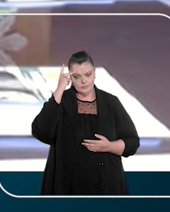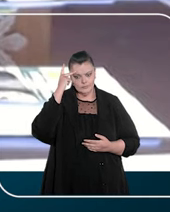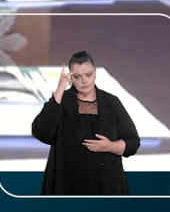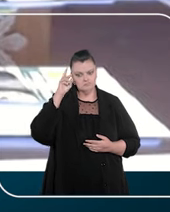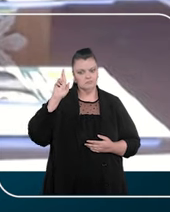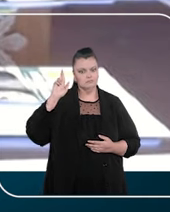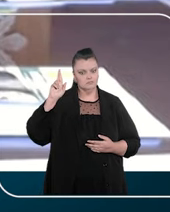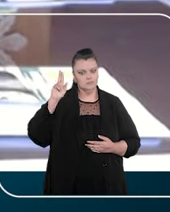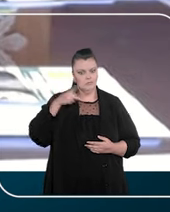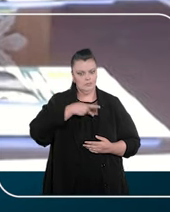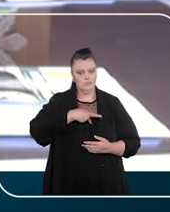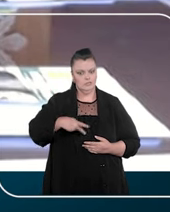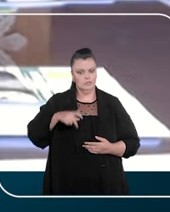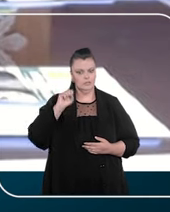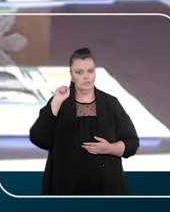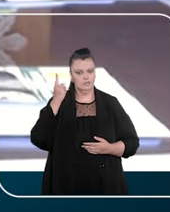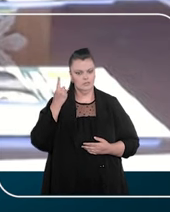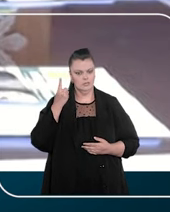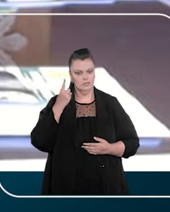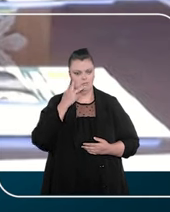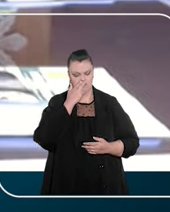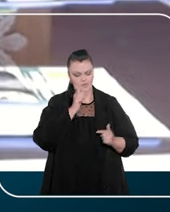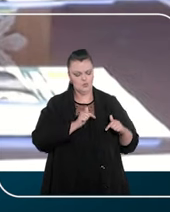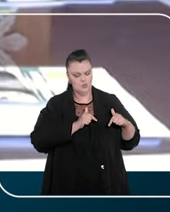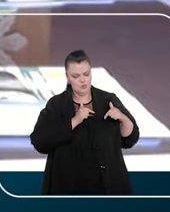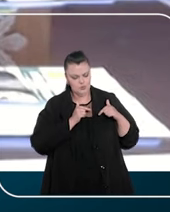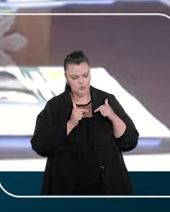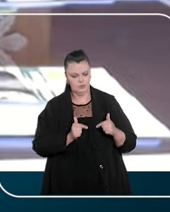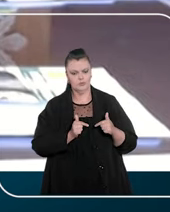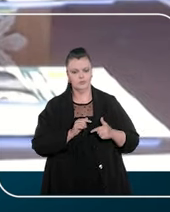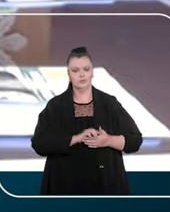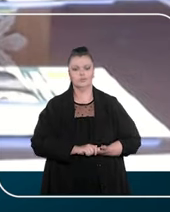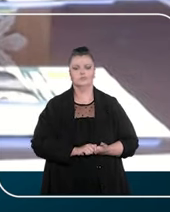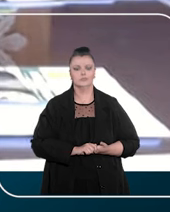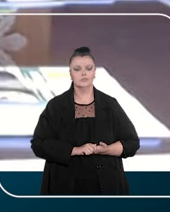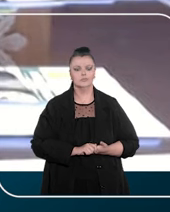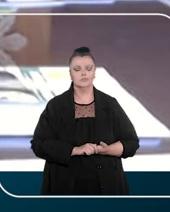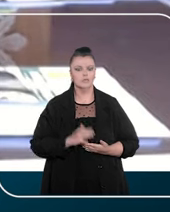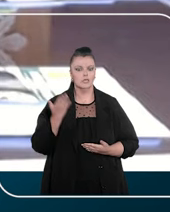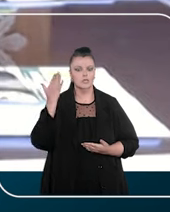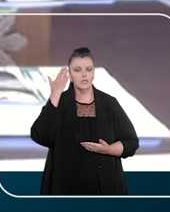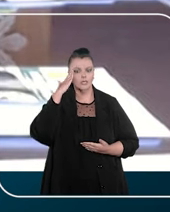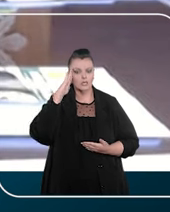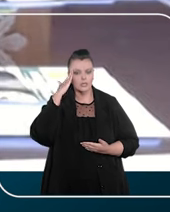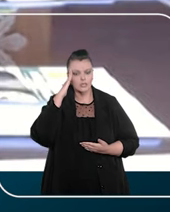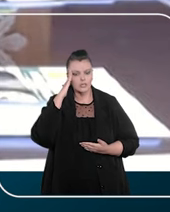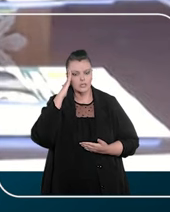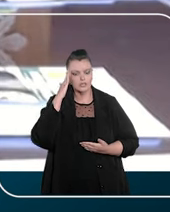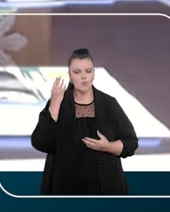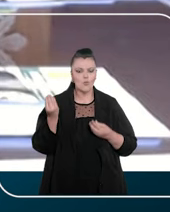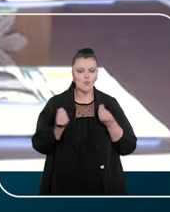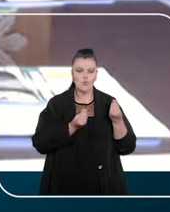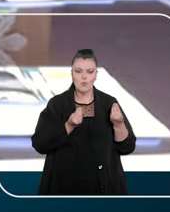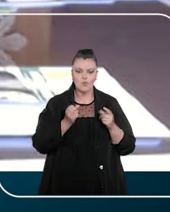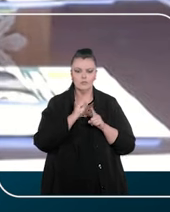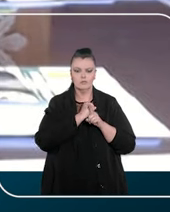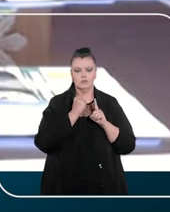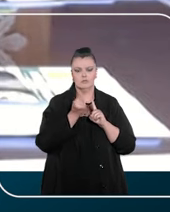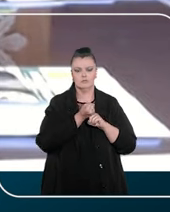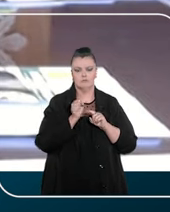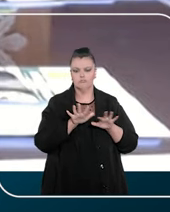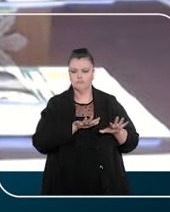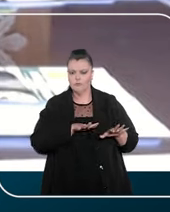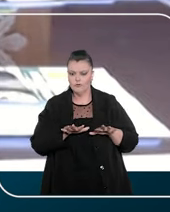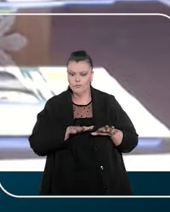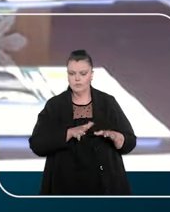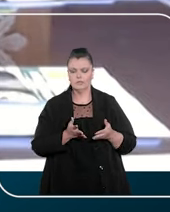nossa casa, que arregaçou as mangas e compreendeu a função social do Superior Tribunal de